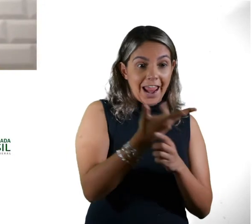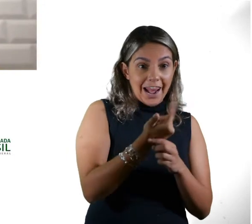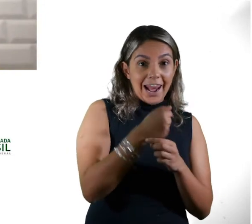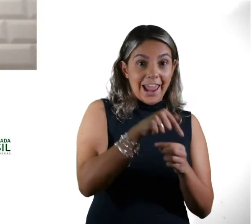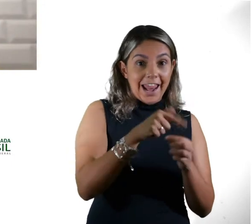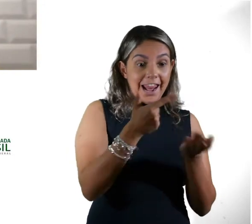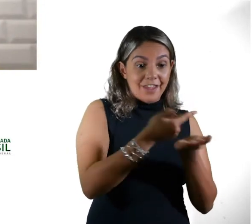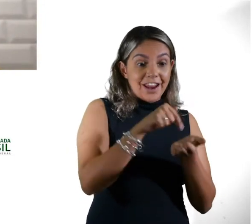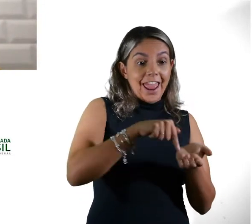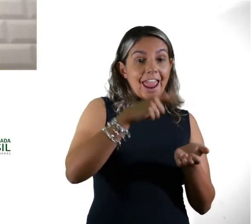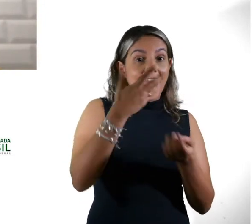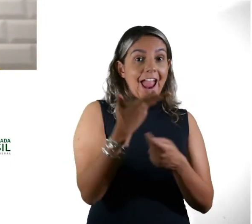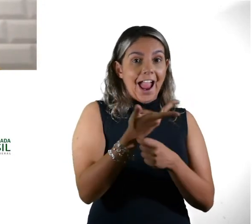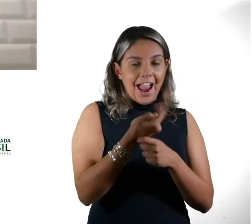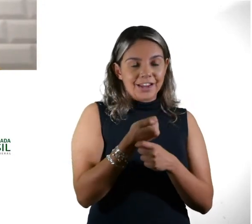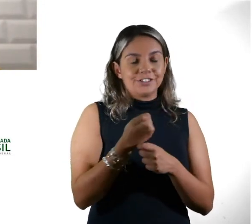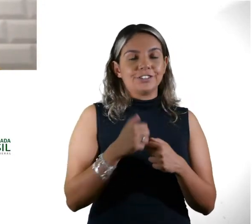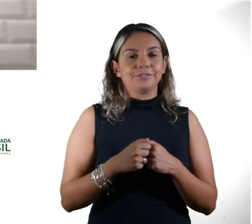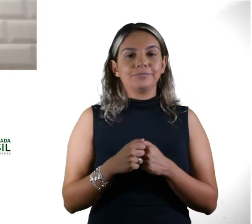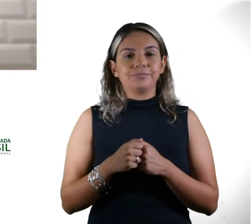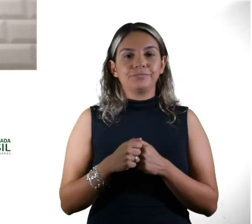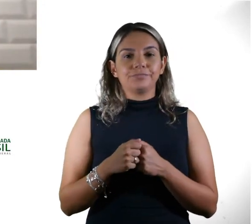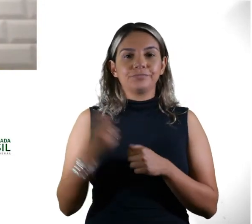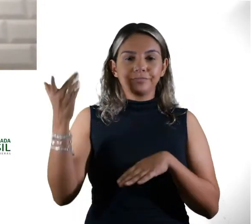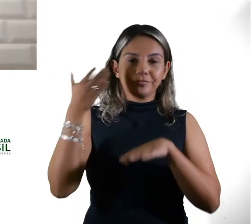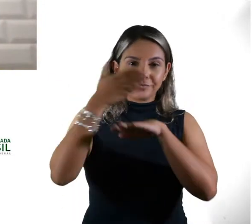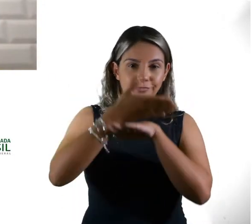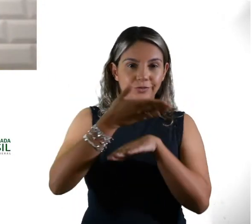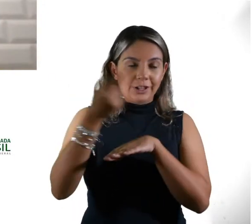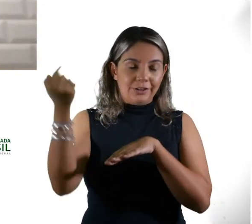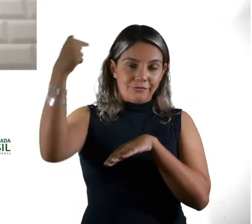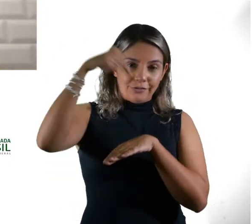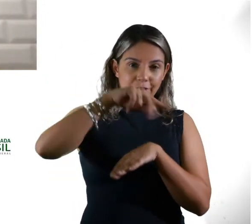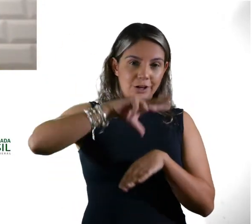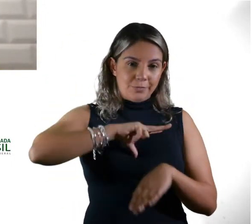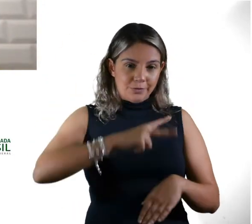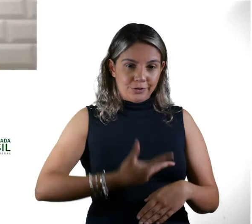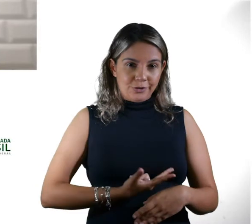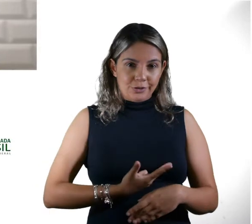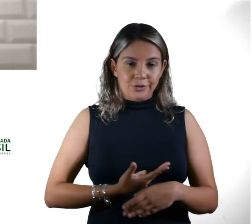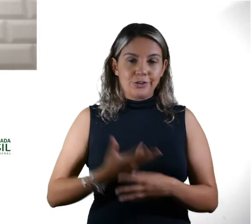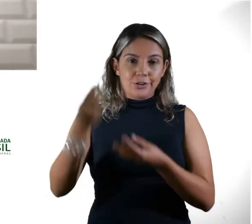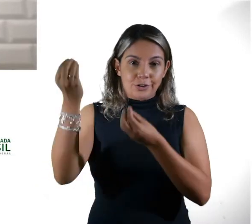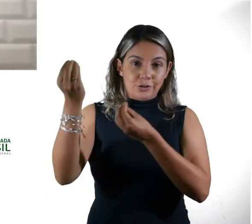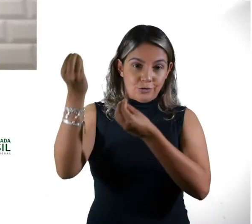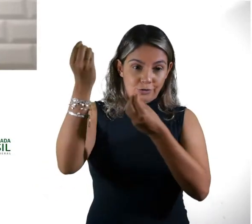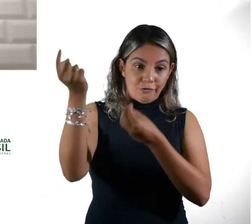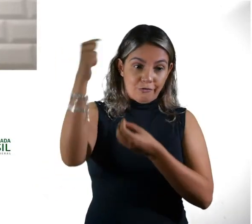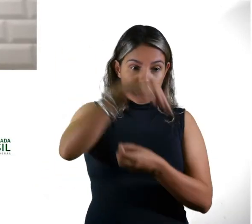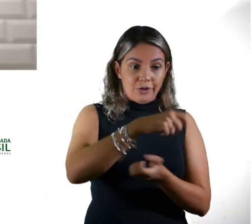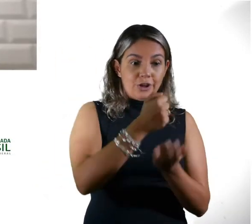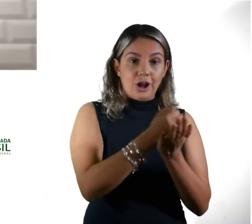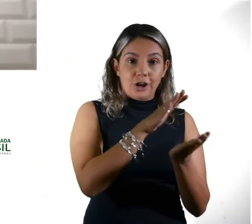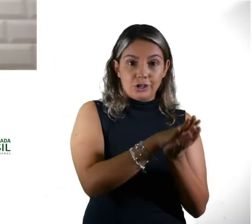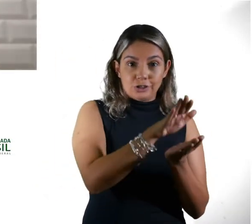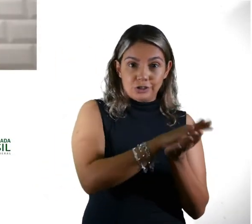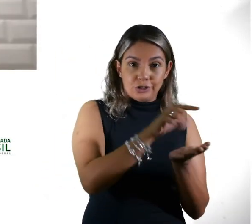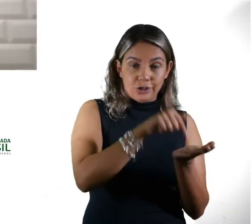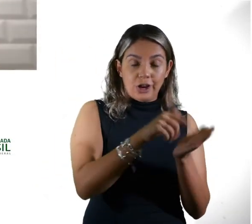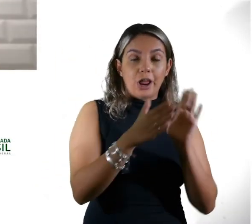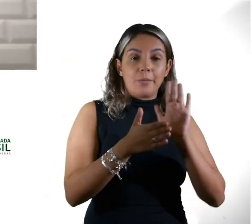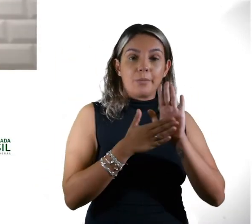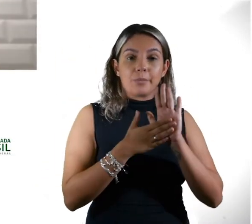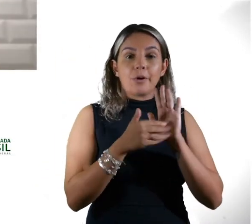é? E ela foi viver para Portugal e trouxe essa editora com ela, não é? E foi a